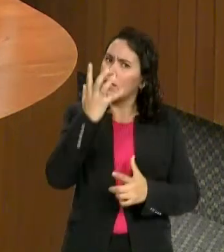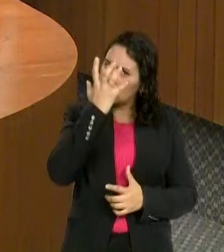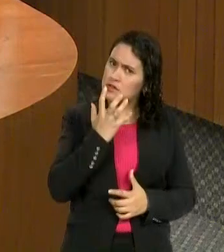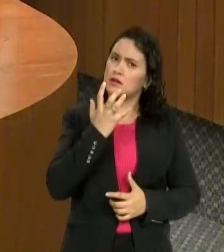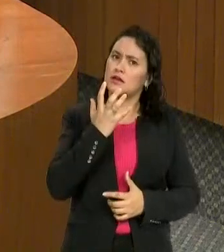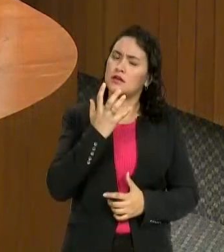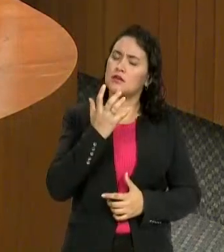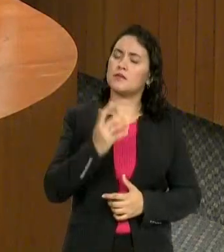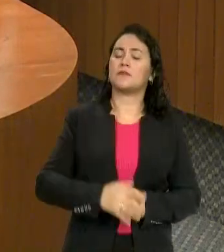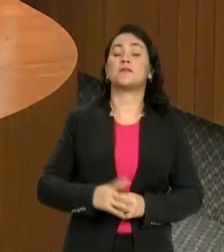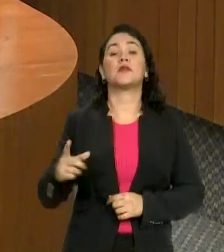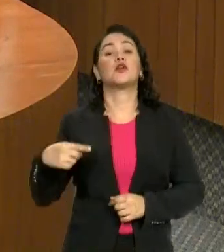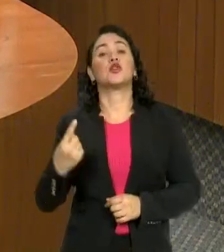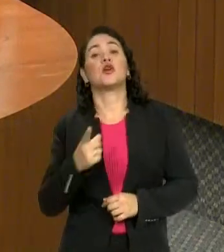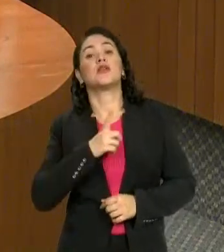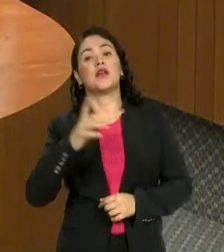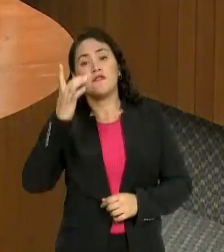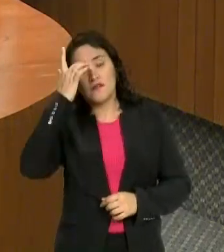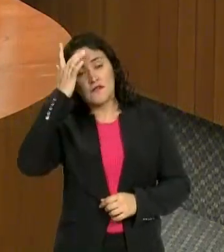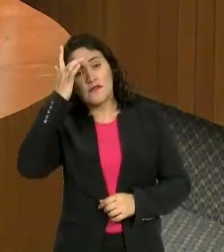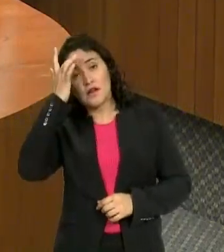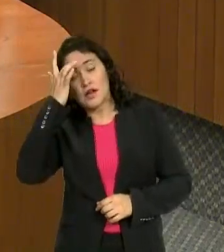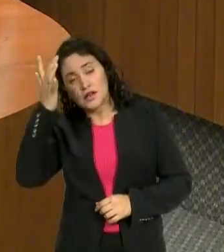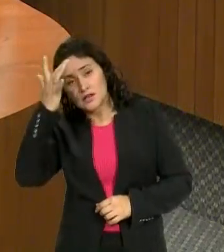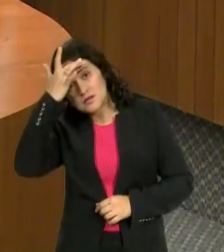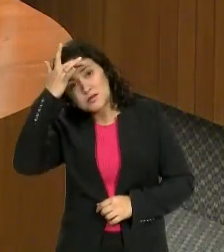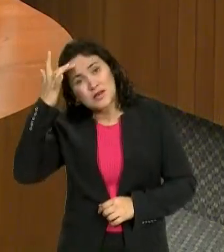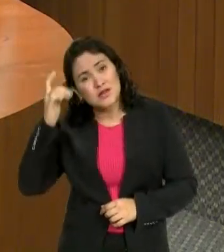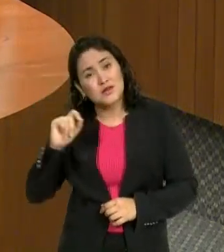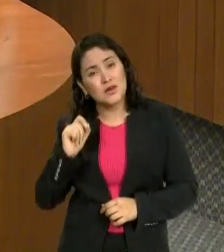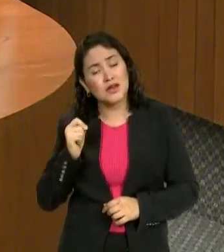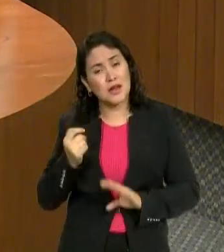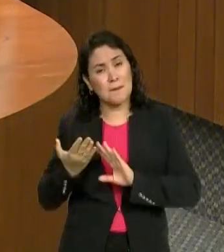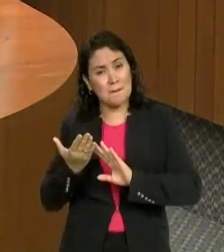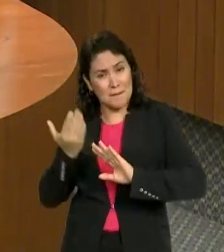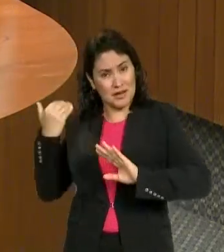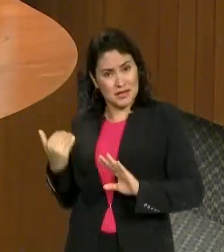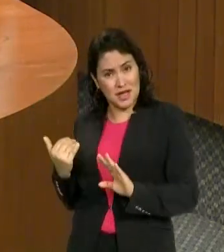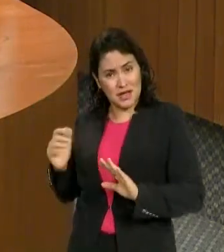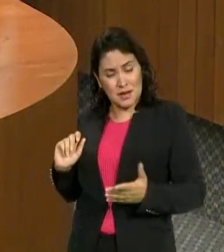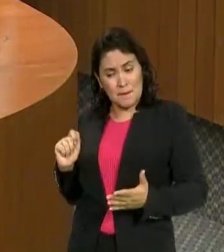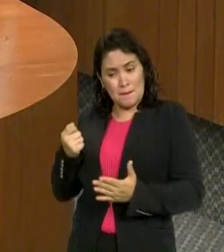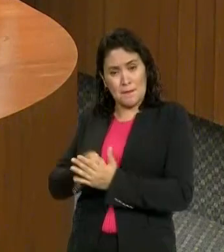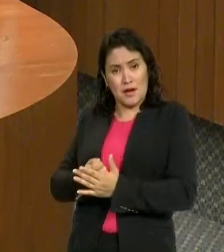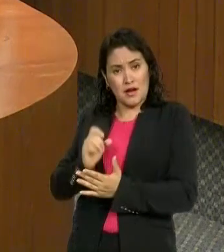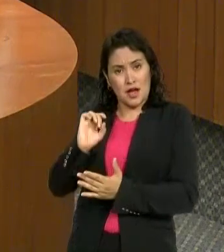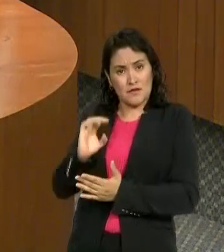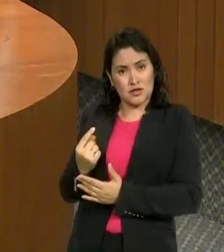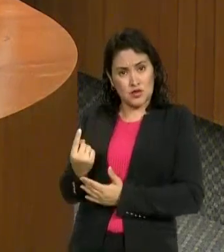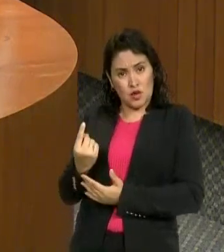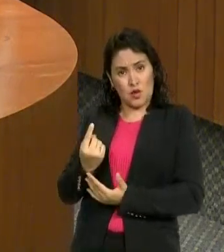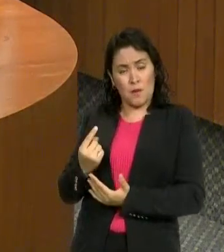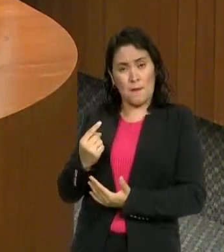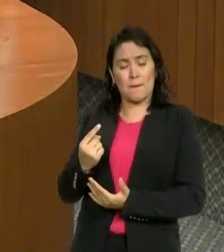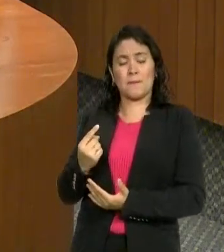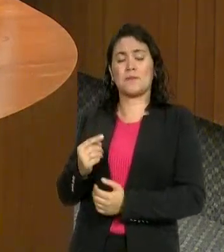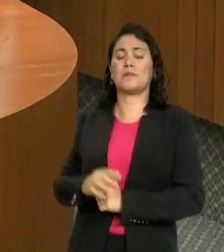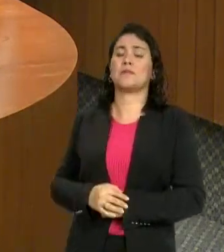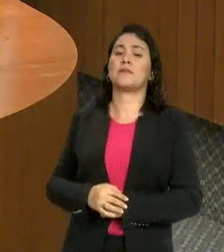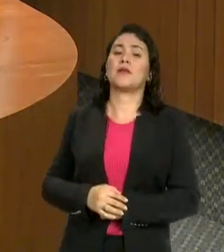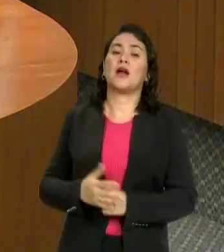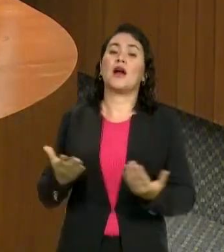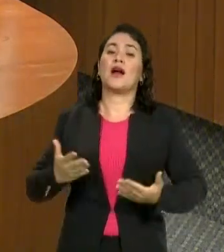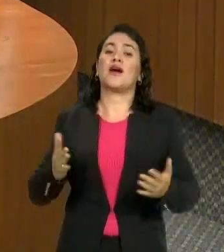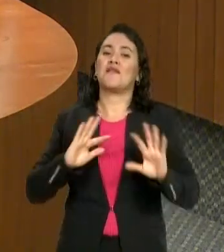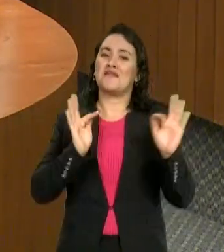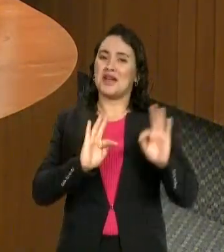teve a facilidade das pessoas que gastavam só com a passagem, que ficaram felizes, o pessoal que usa